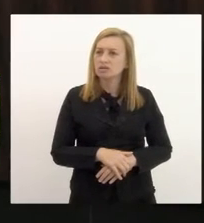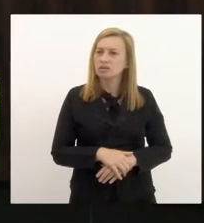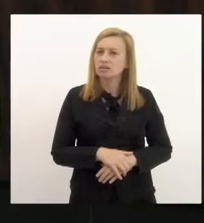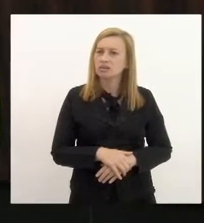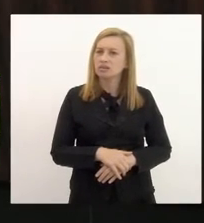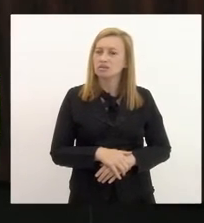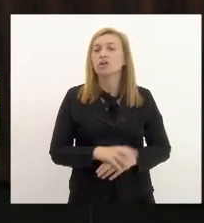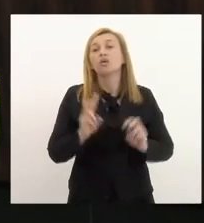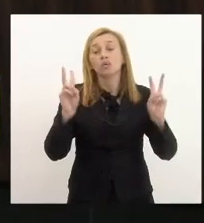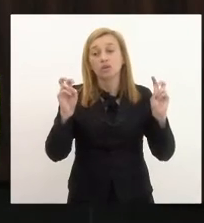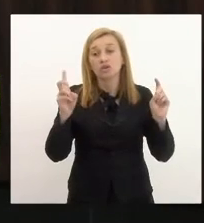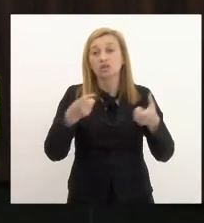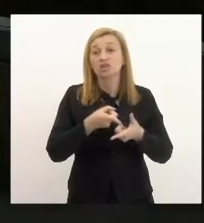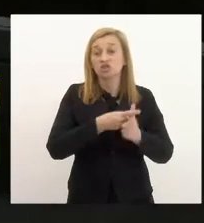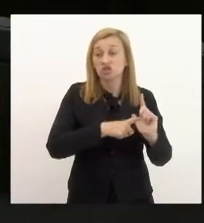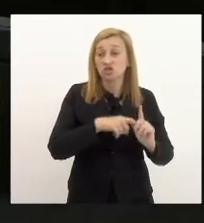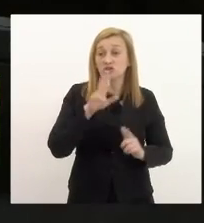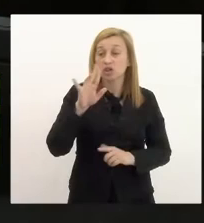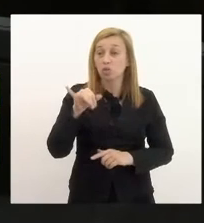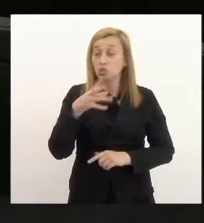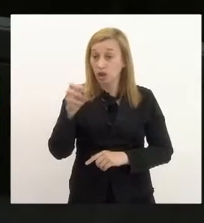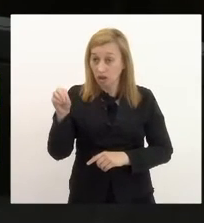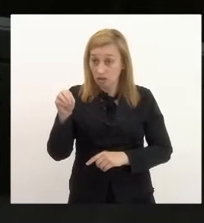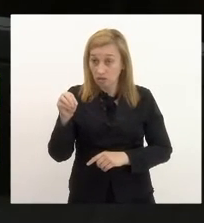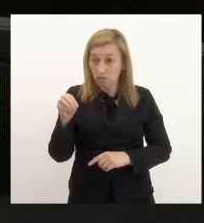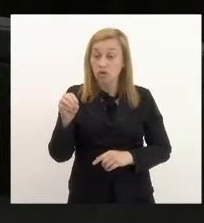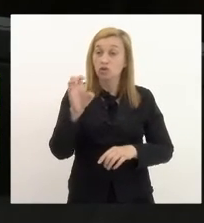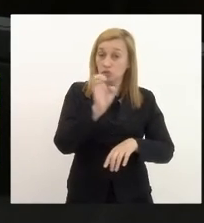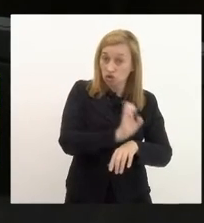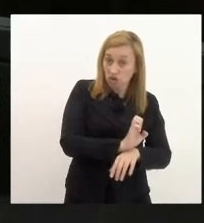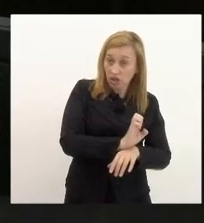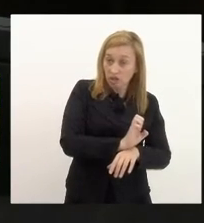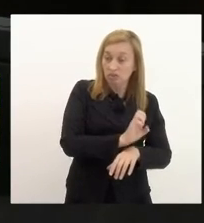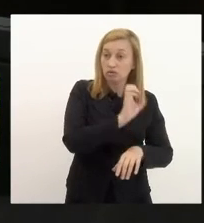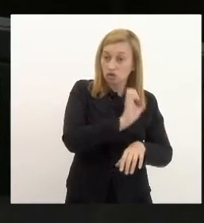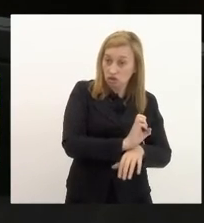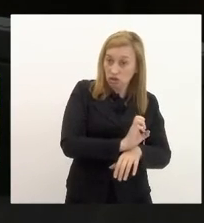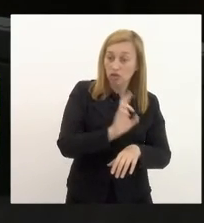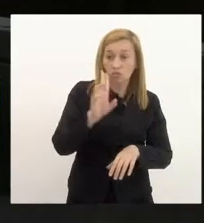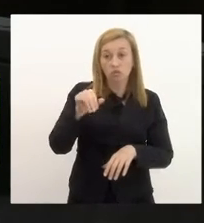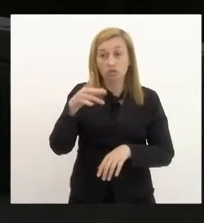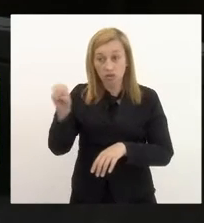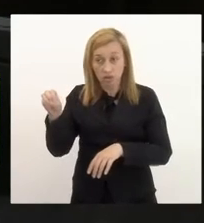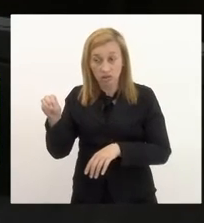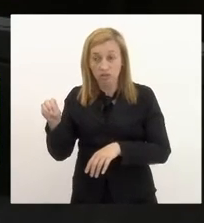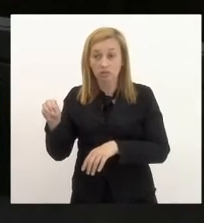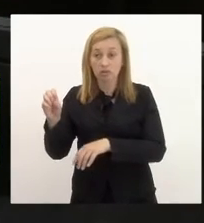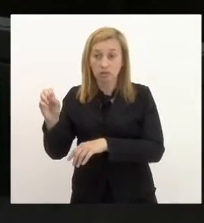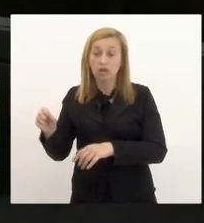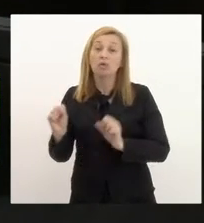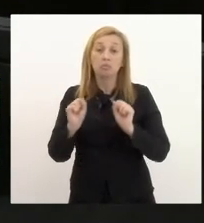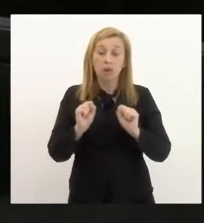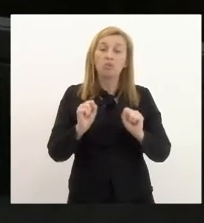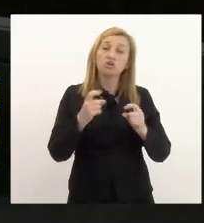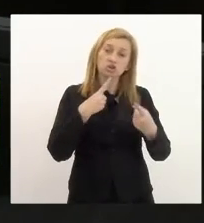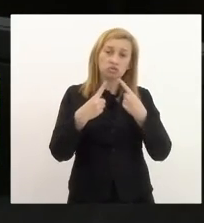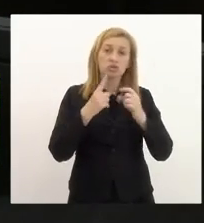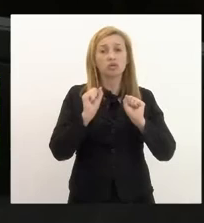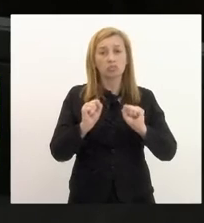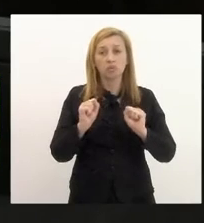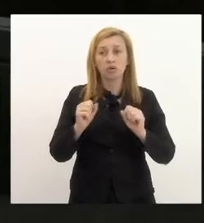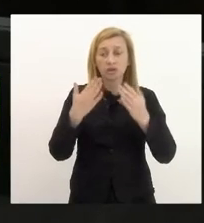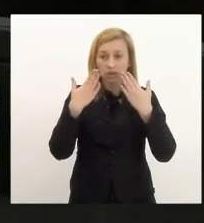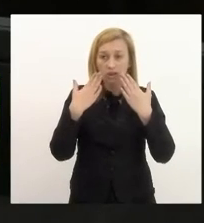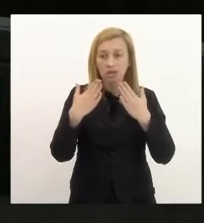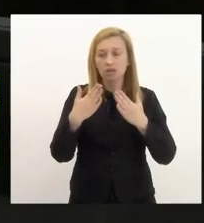a questão da dívida da união com o estado e do estado com a união uma discussão que pode ser poste que eu acho